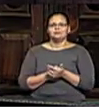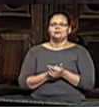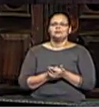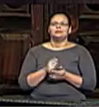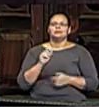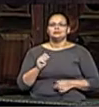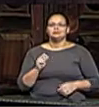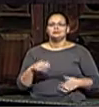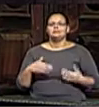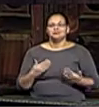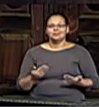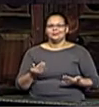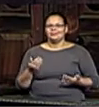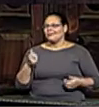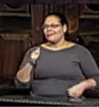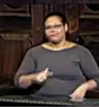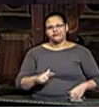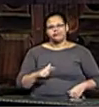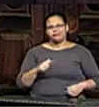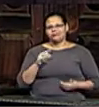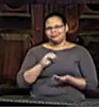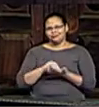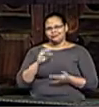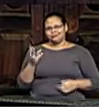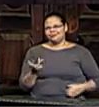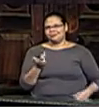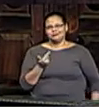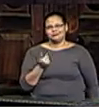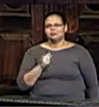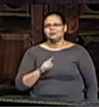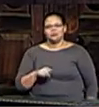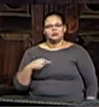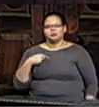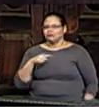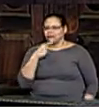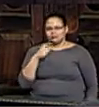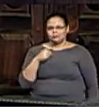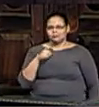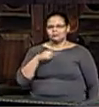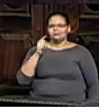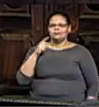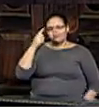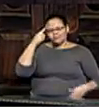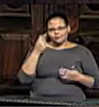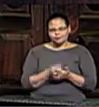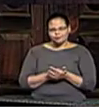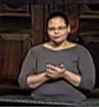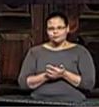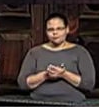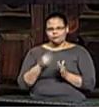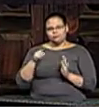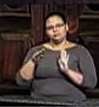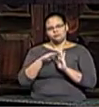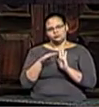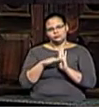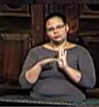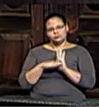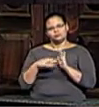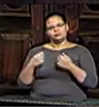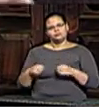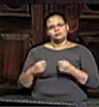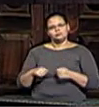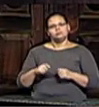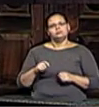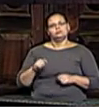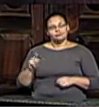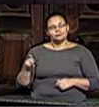tempo e decide mal. Não decide quando tem que decidir, não toma as medidas que deveria ter